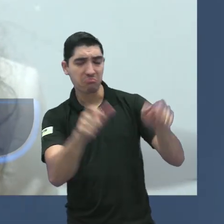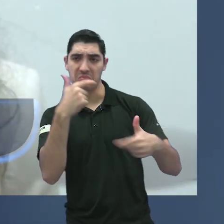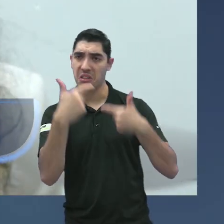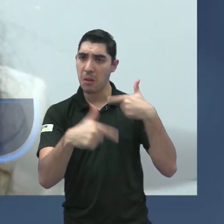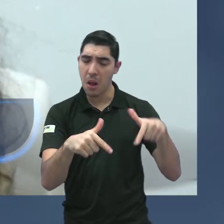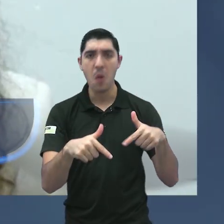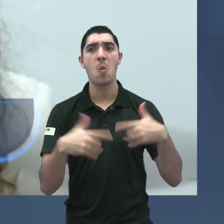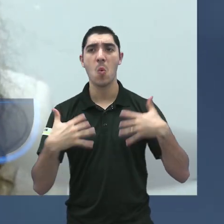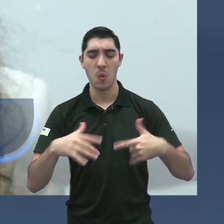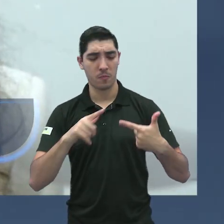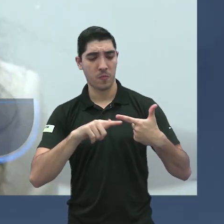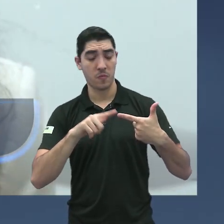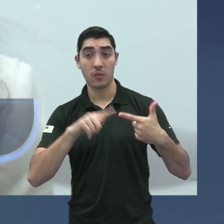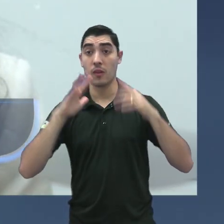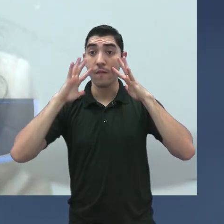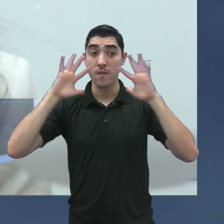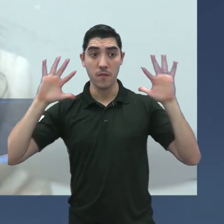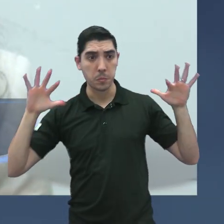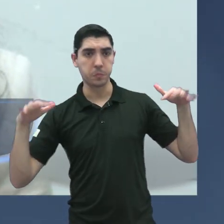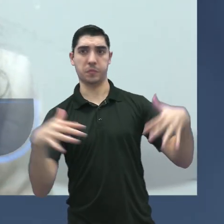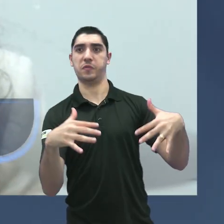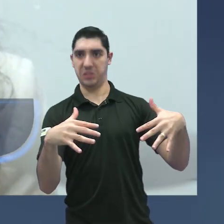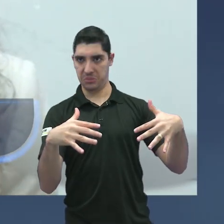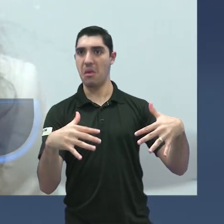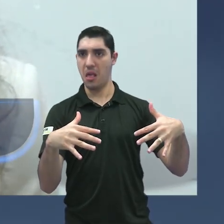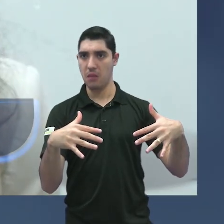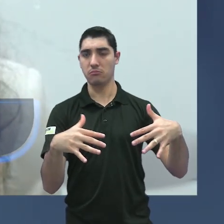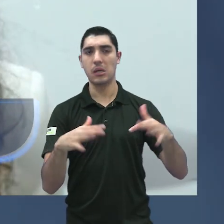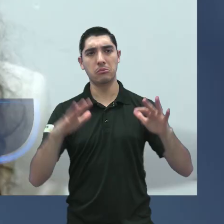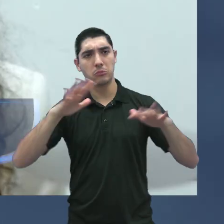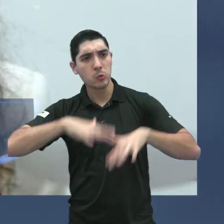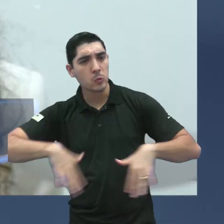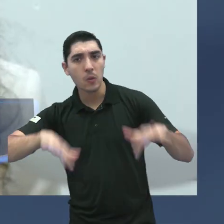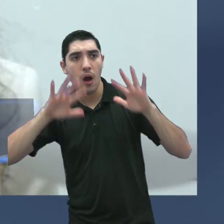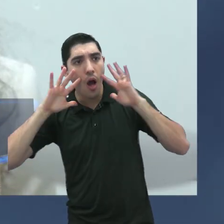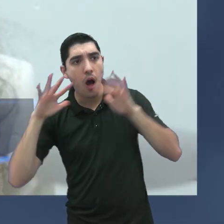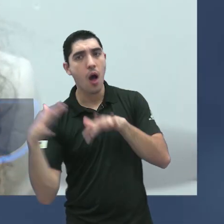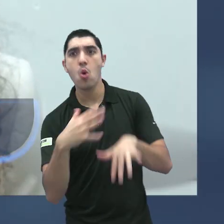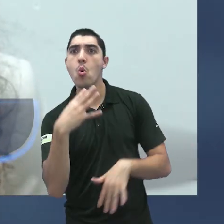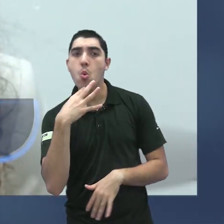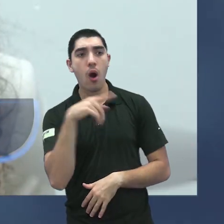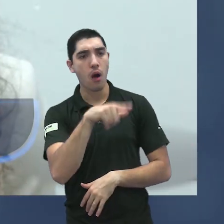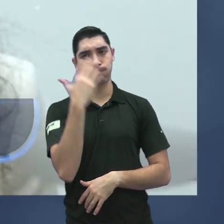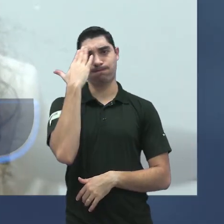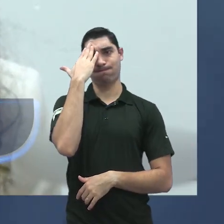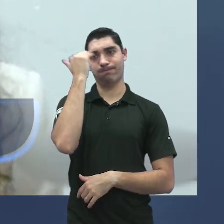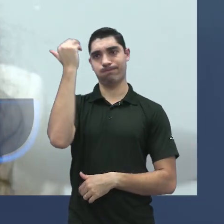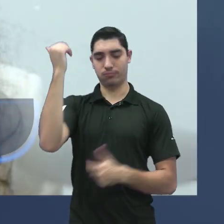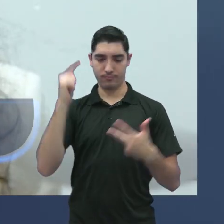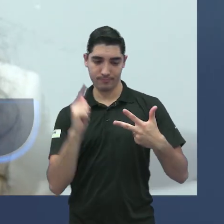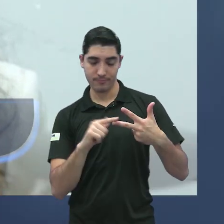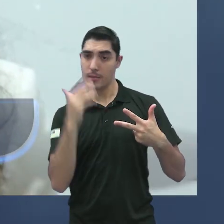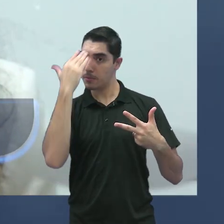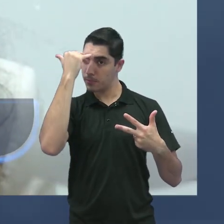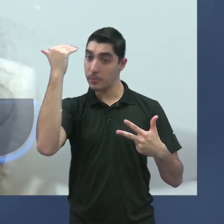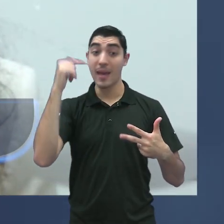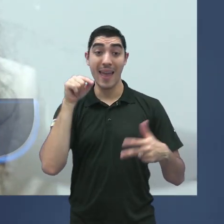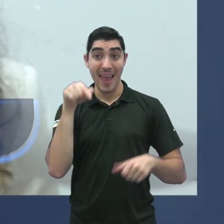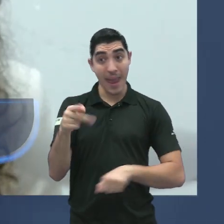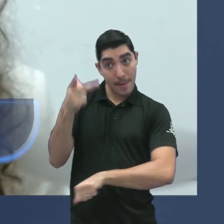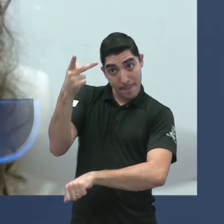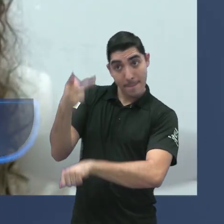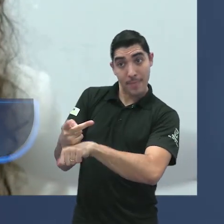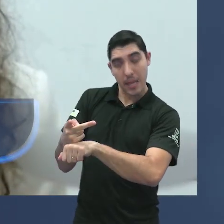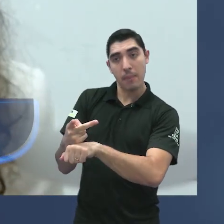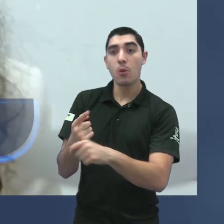dar visibilidade a esse trabalho, torná-lo conhecido. Então, o prêmio é também um instrumento de